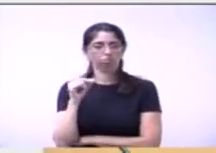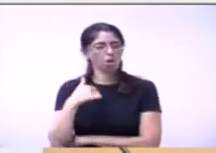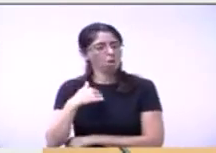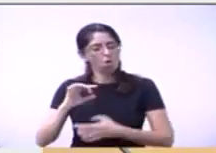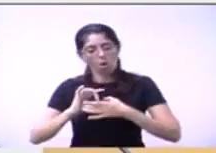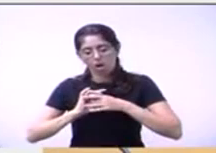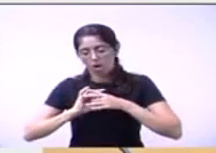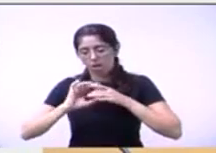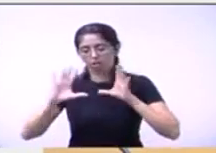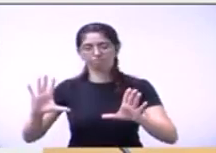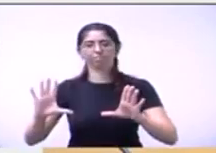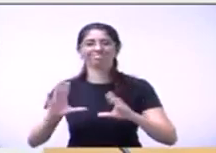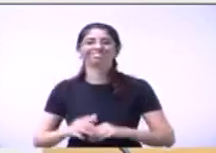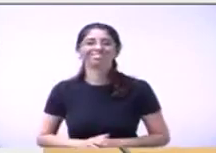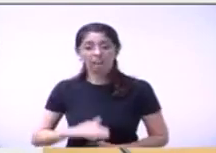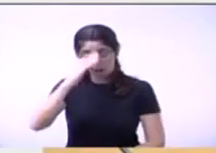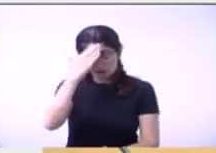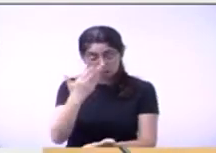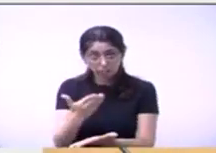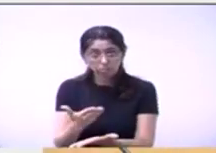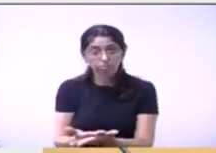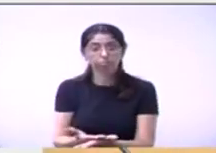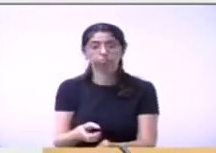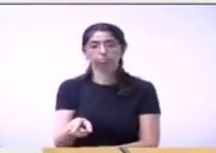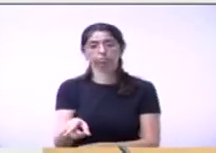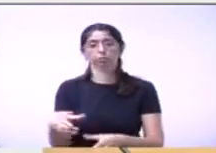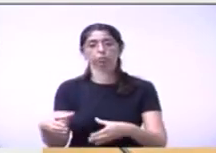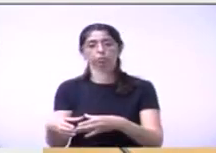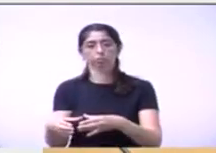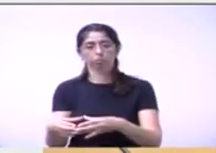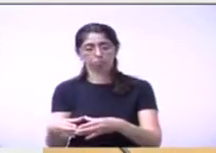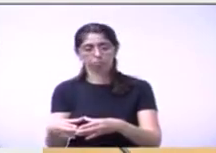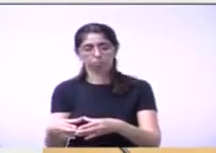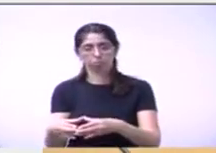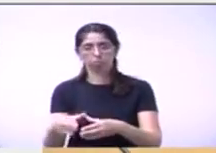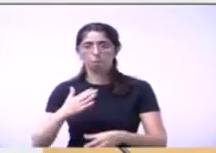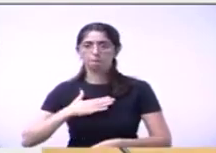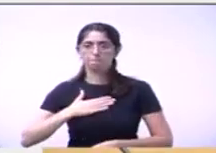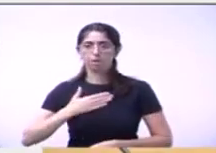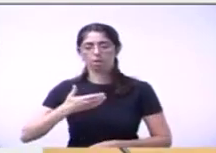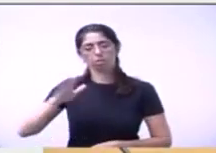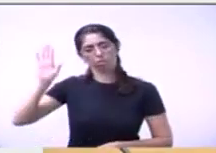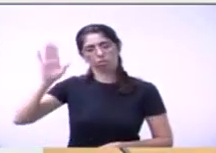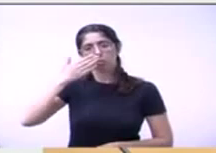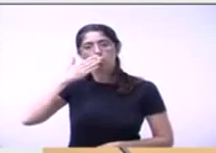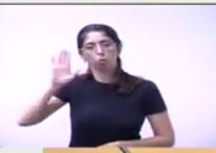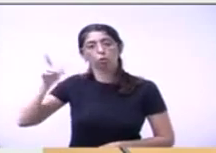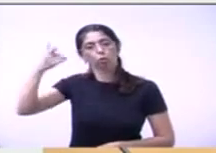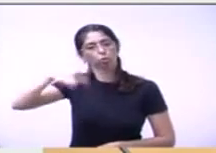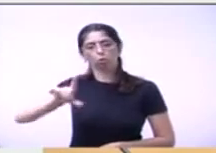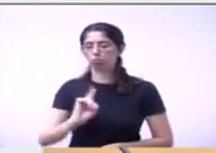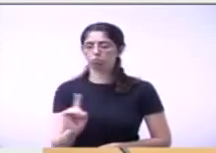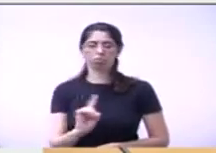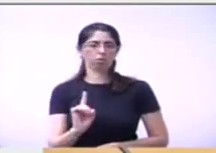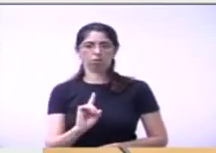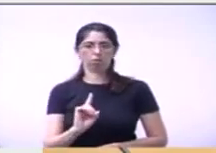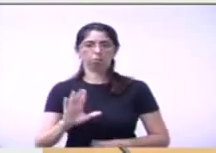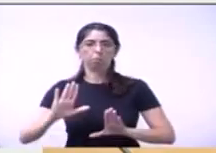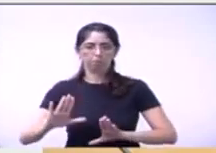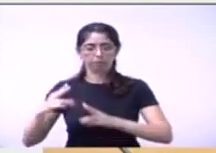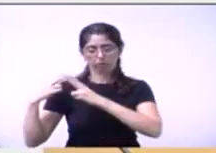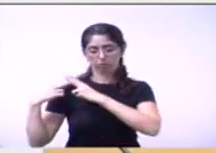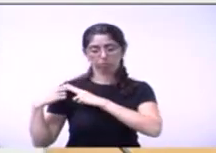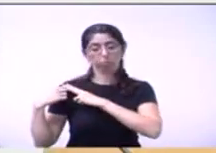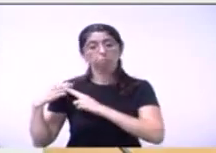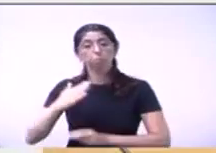vontade, tranquilo, confiante, não na minha reeleição, mas no cumprimento da minha